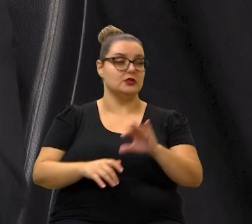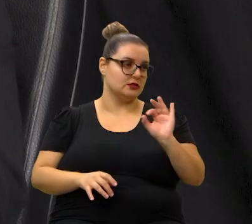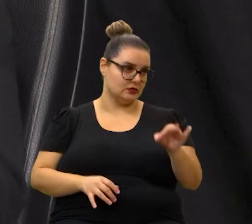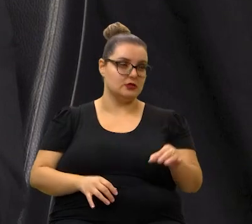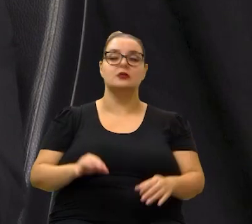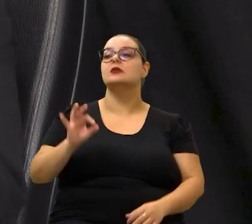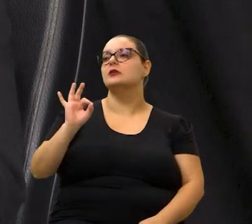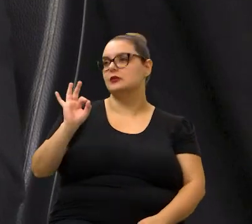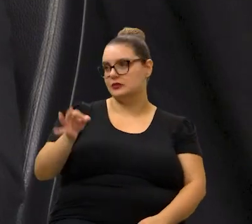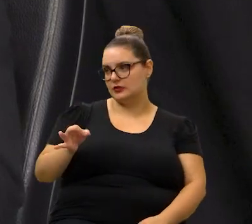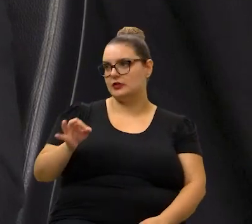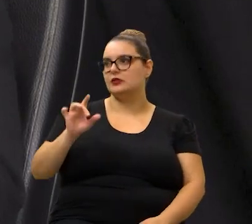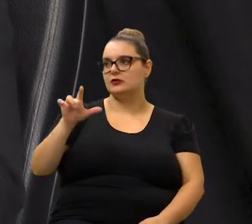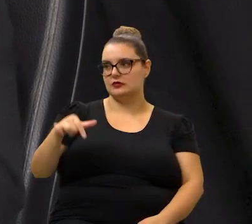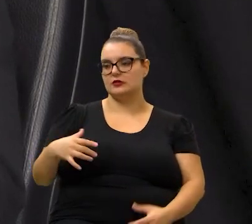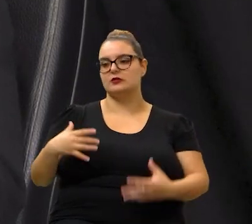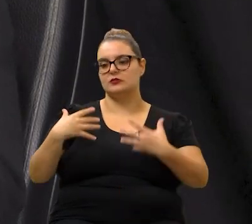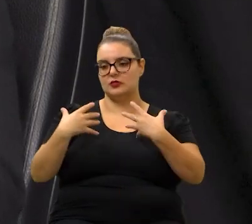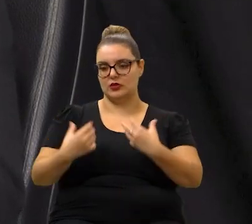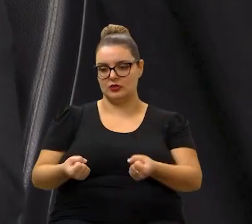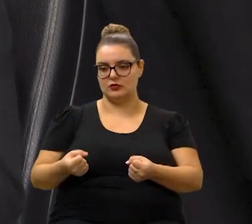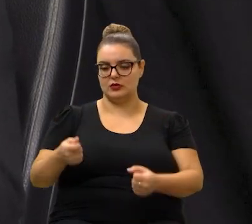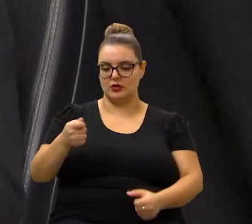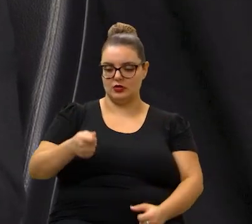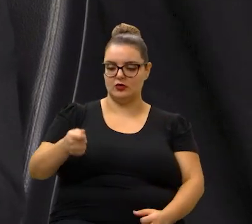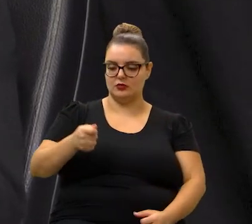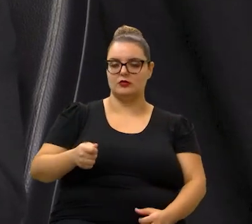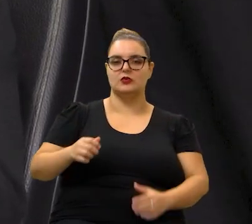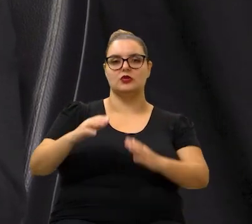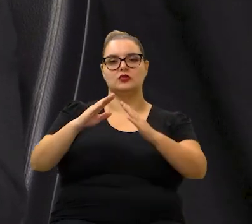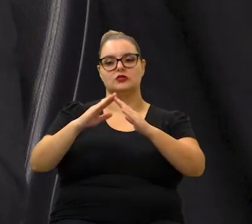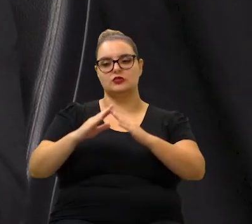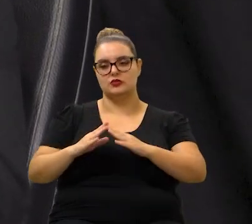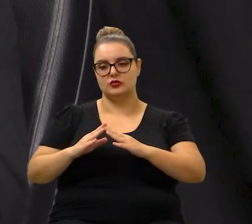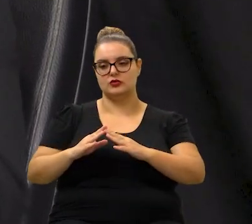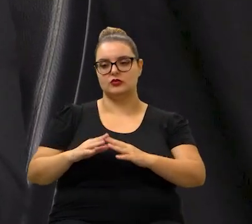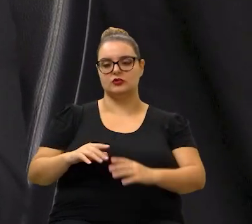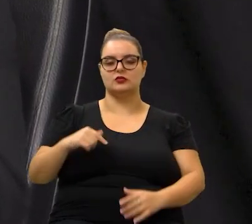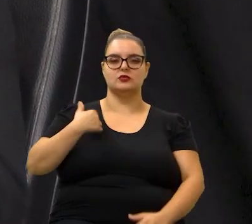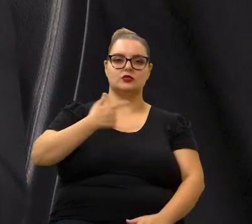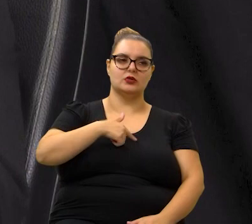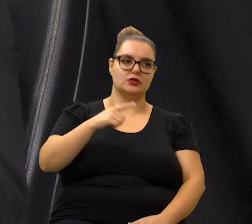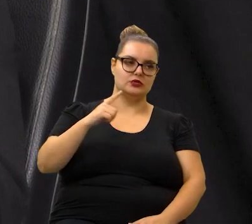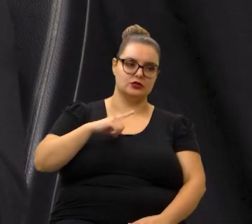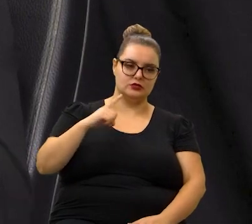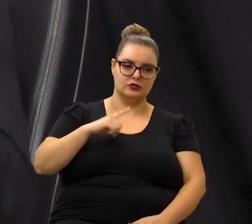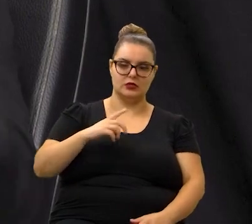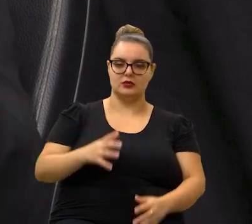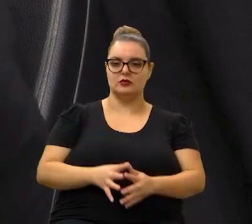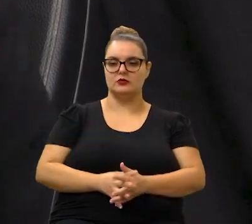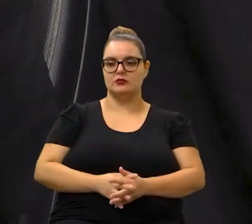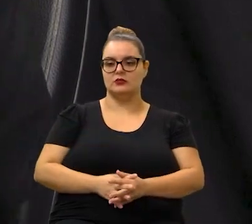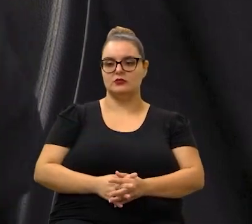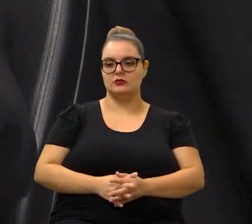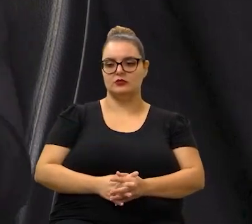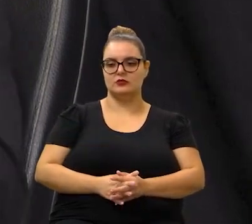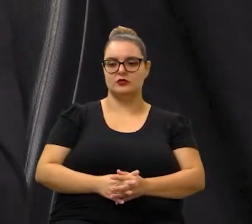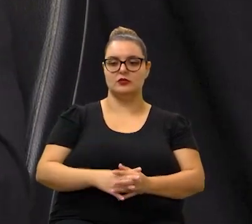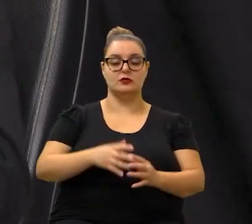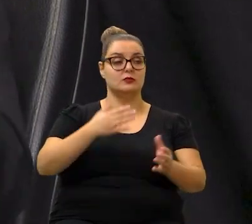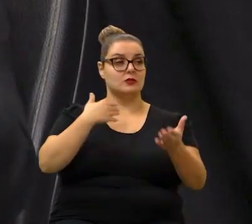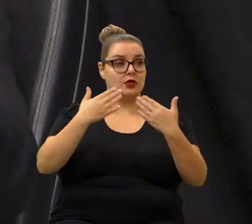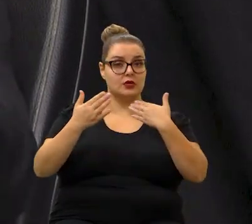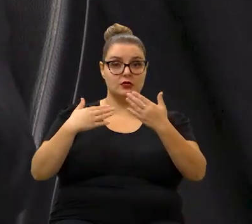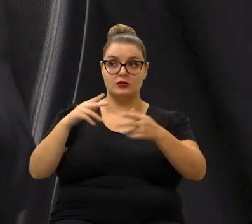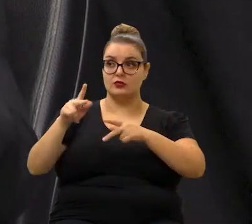certo Deu certo aí depois eu assumi a associação de moradores nós tivemos né começamos a conversar